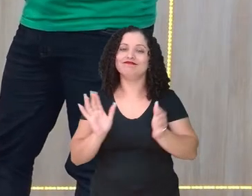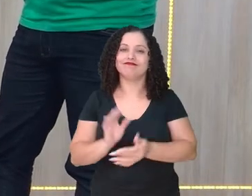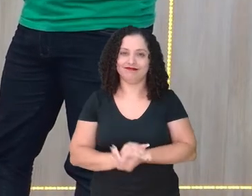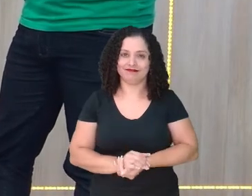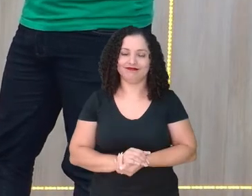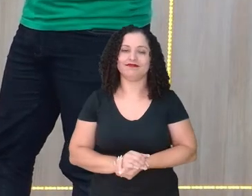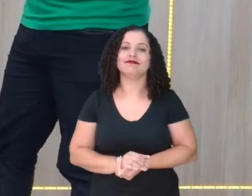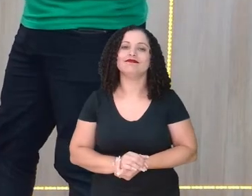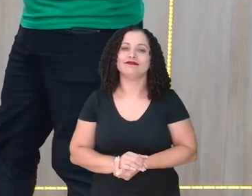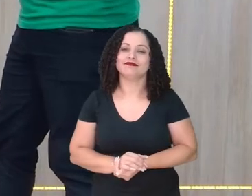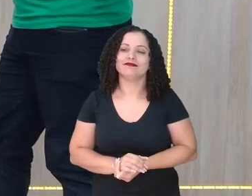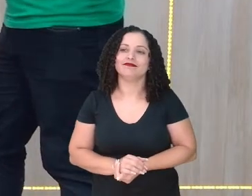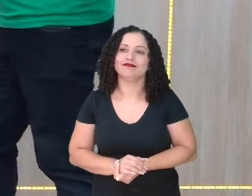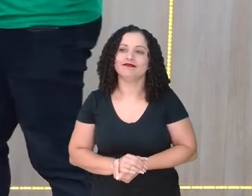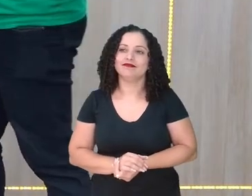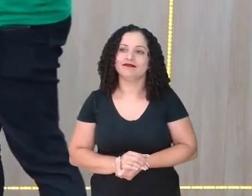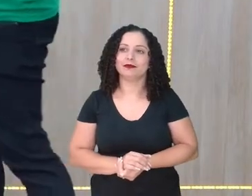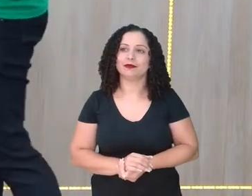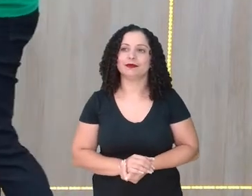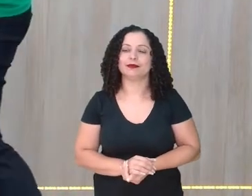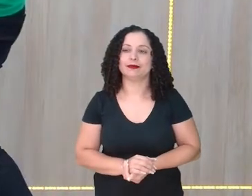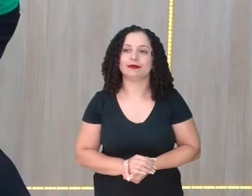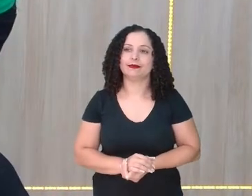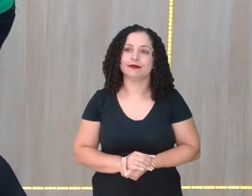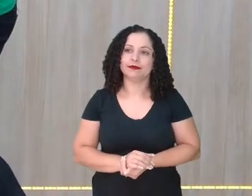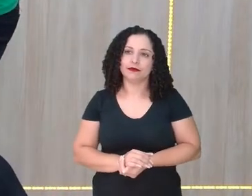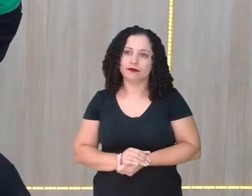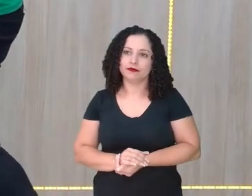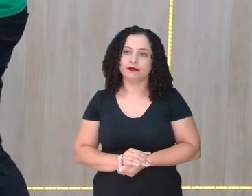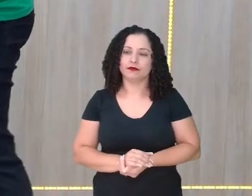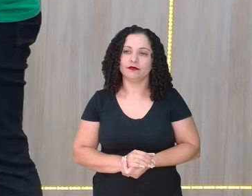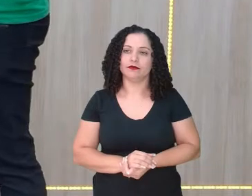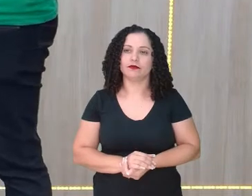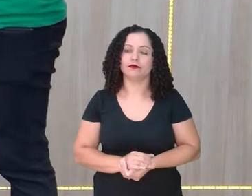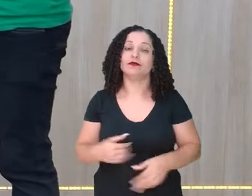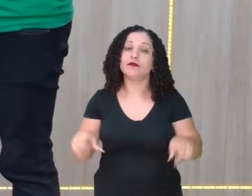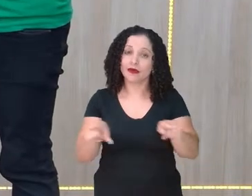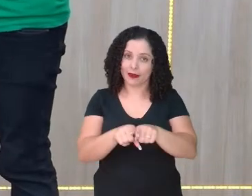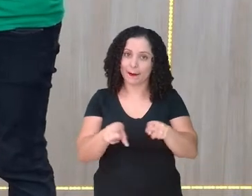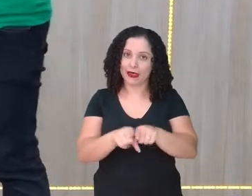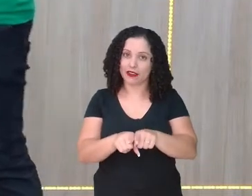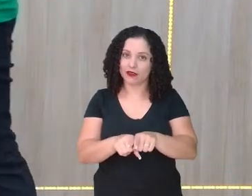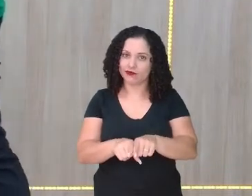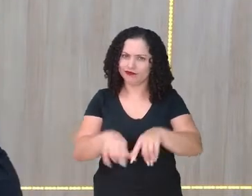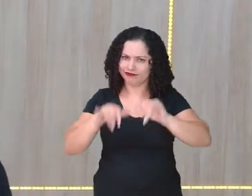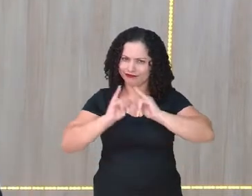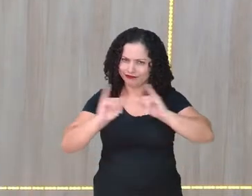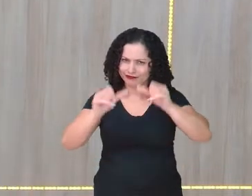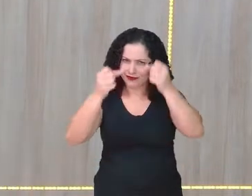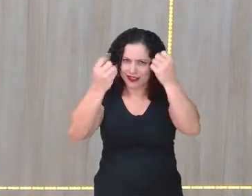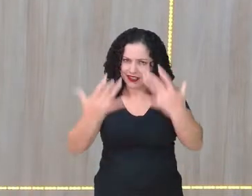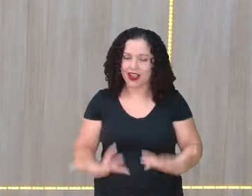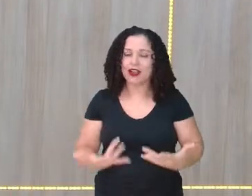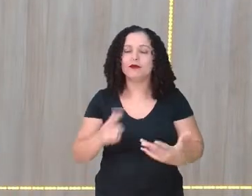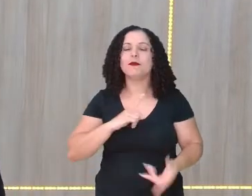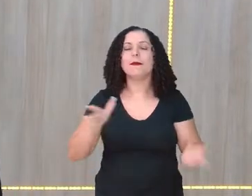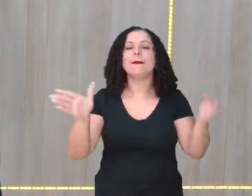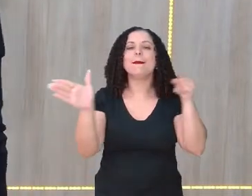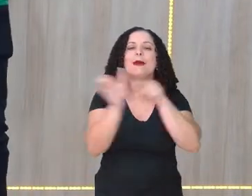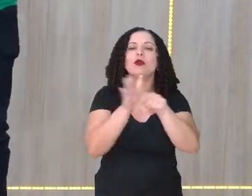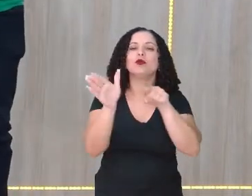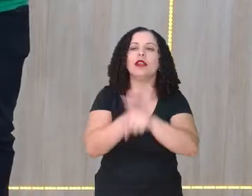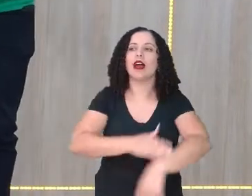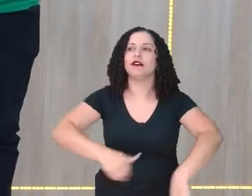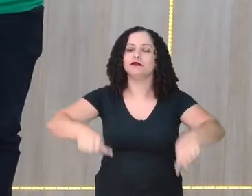aplicações possíveis, tá bom? Então vamos lá. Detalhe, Se por acaso eu perguntar sobre as